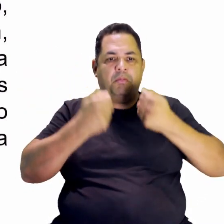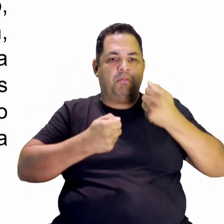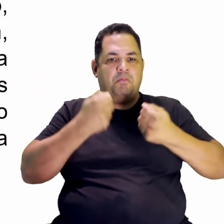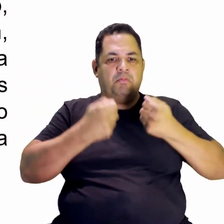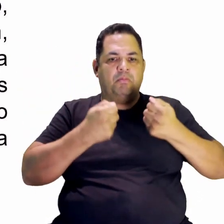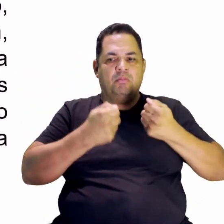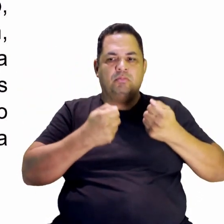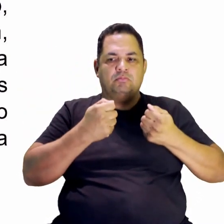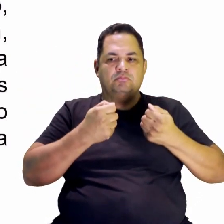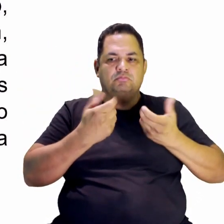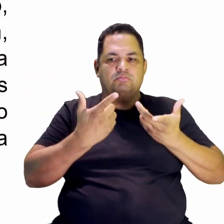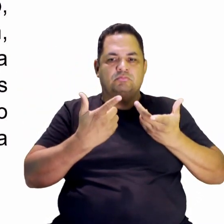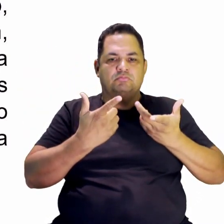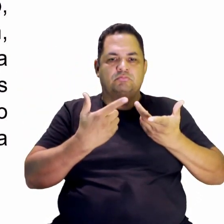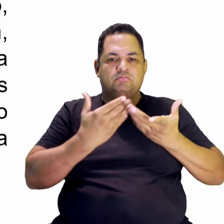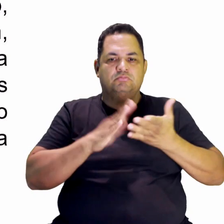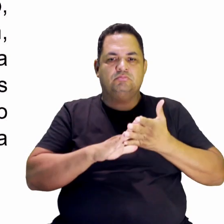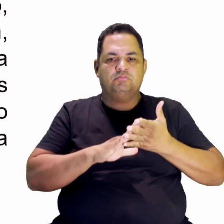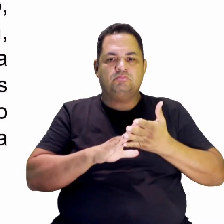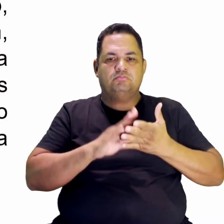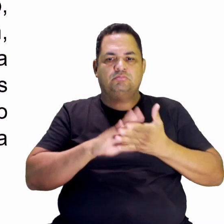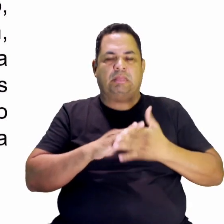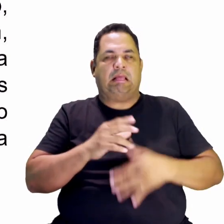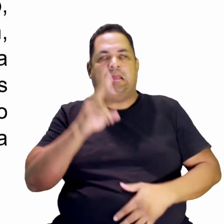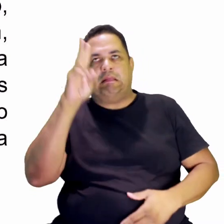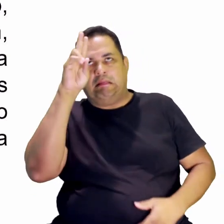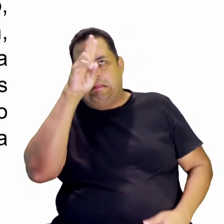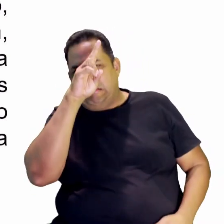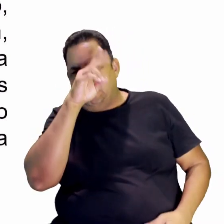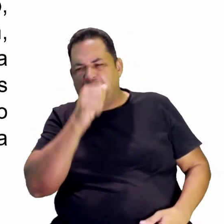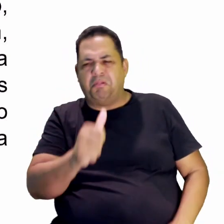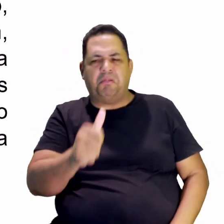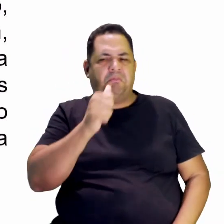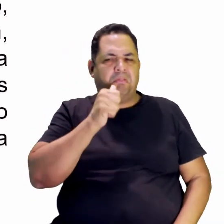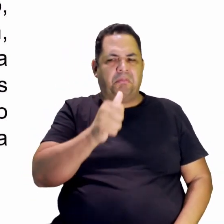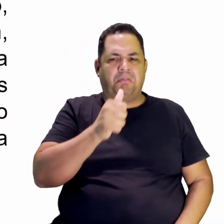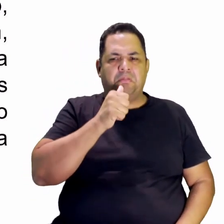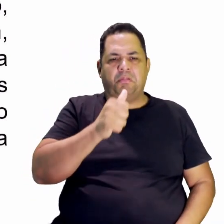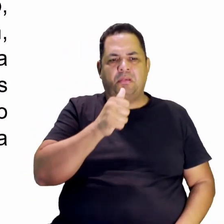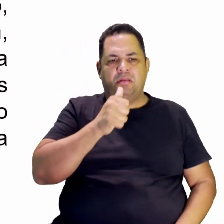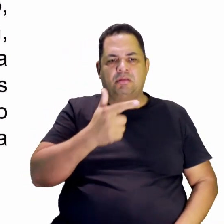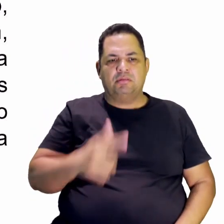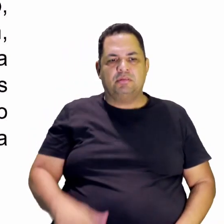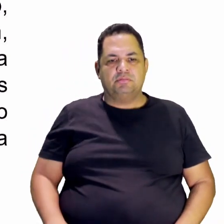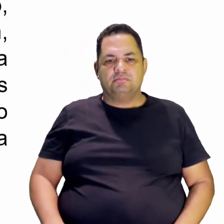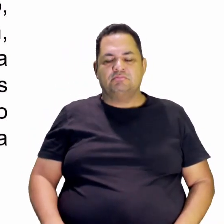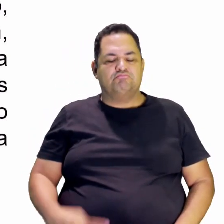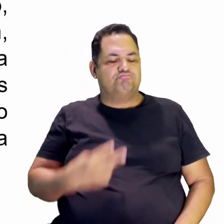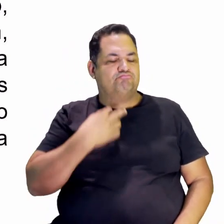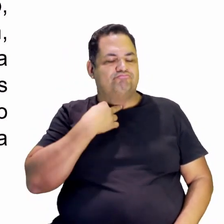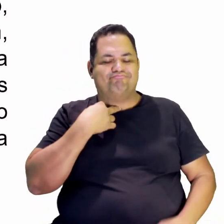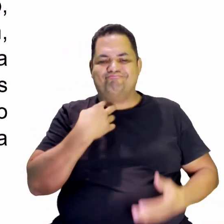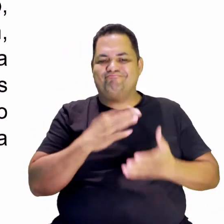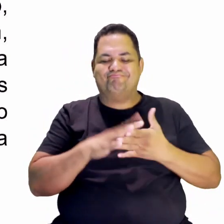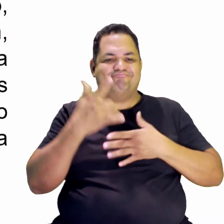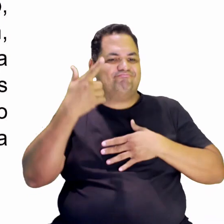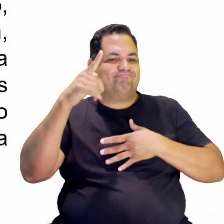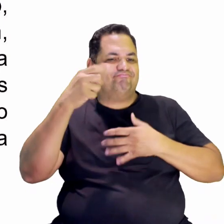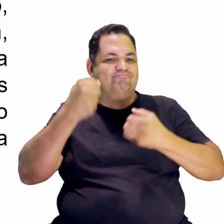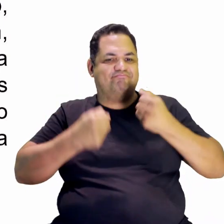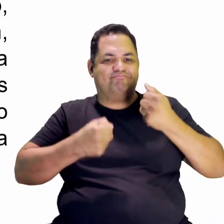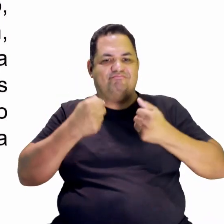rodada. Então, mamados demais, né? Beberam muito, não podiam dirigir, claro,